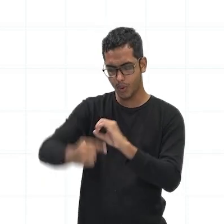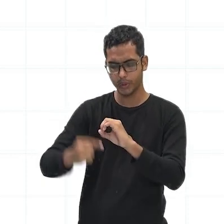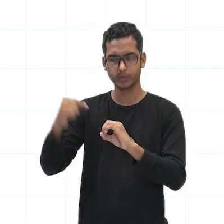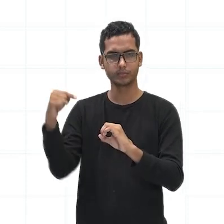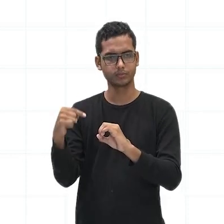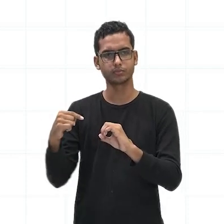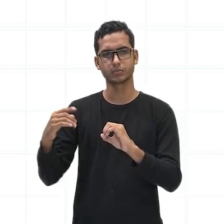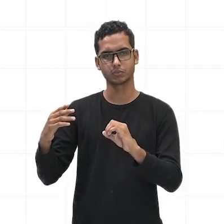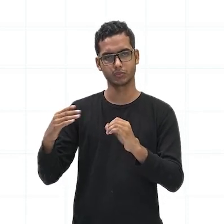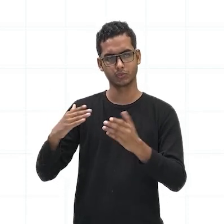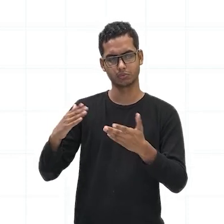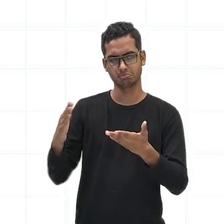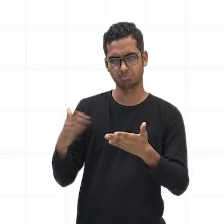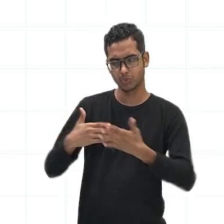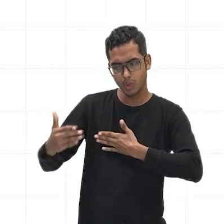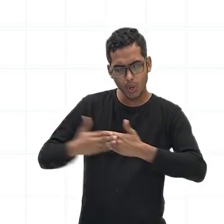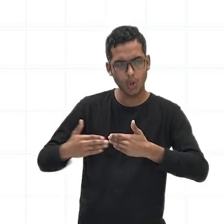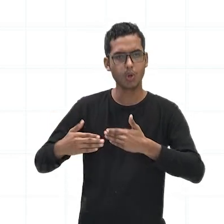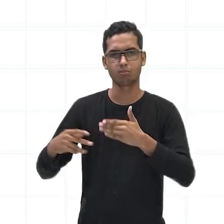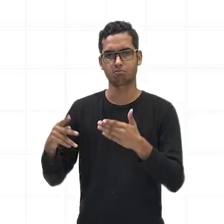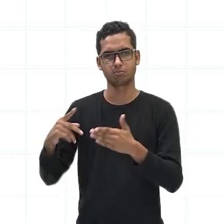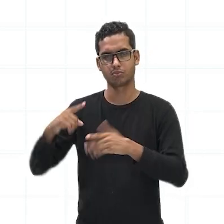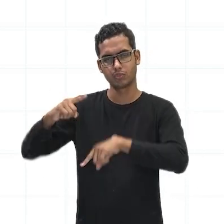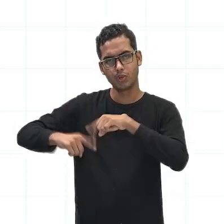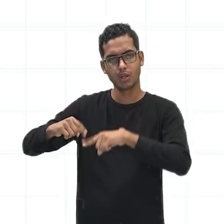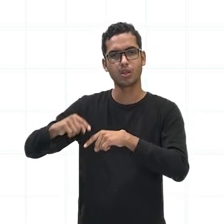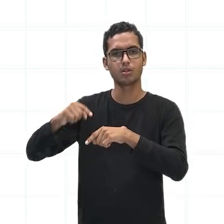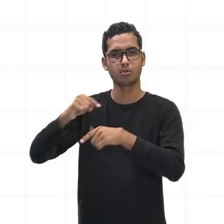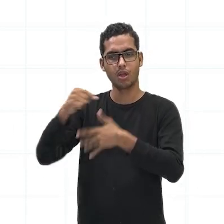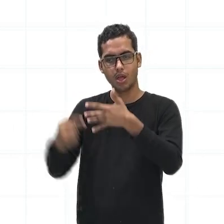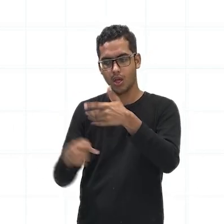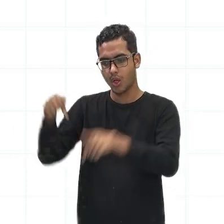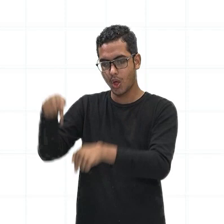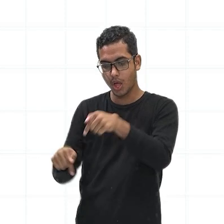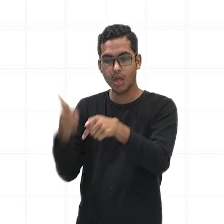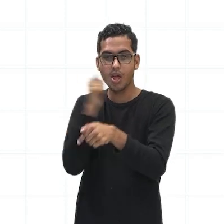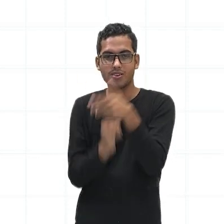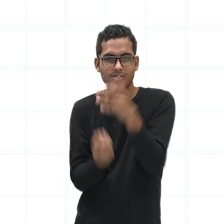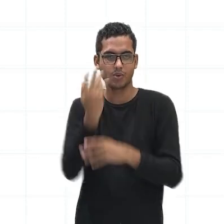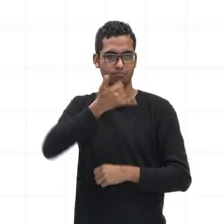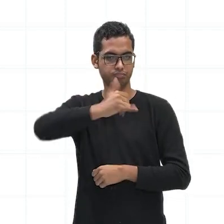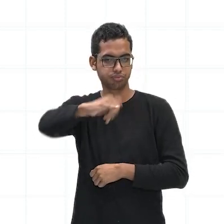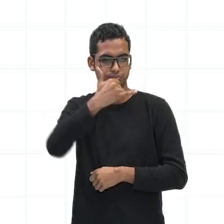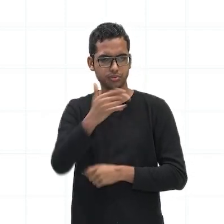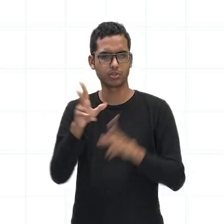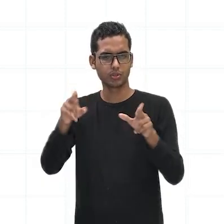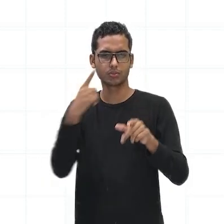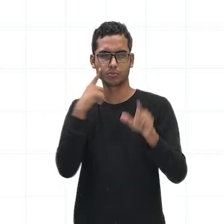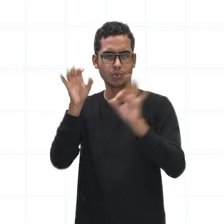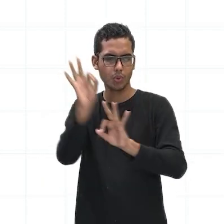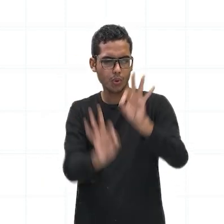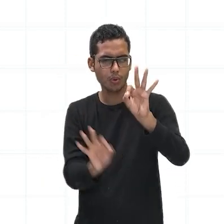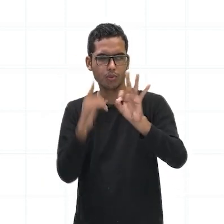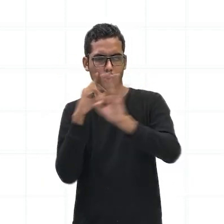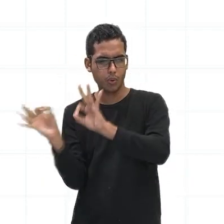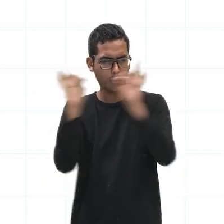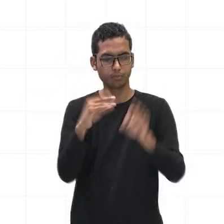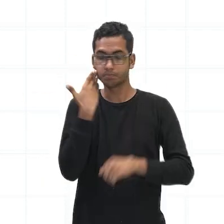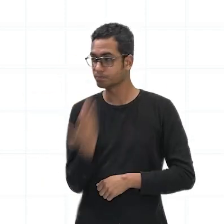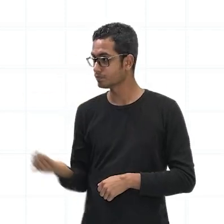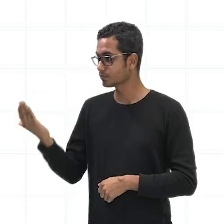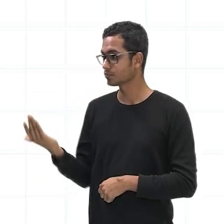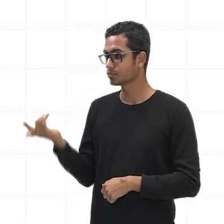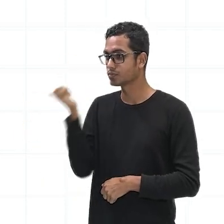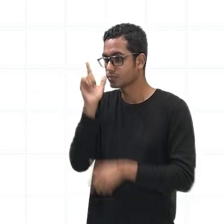elemento químico para que seja produzida, então, energia, certo? E como a gente visualizou aí, ó, que ocasiona uma liberação de calor